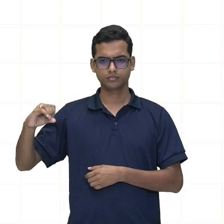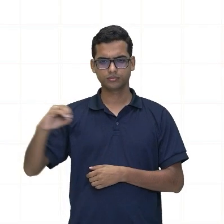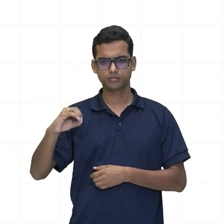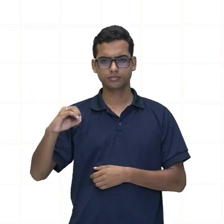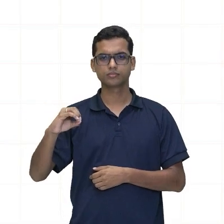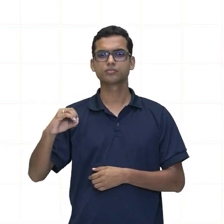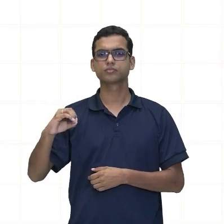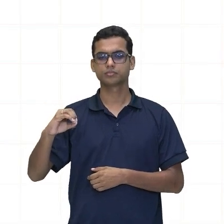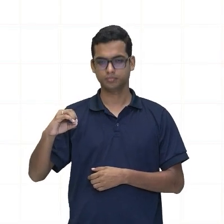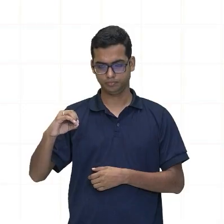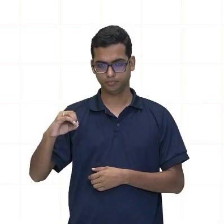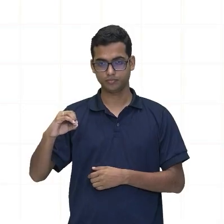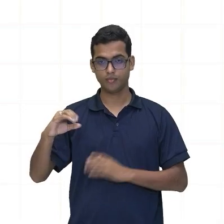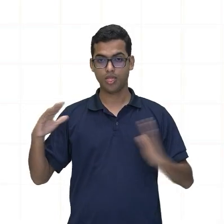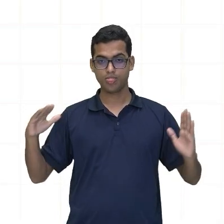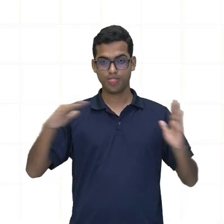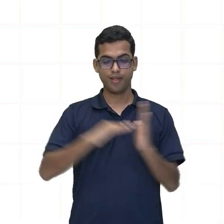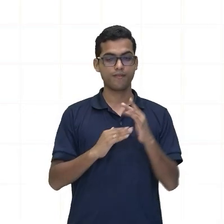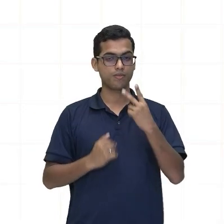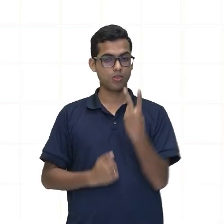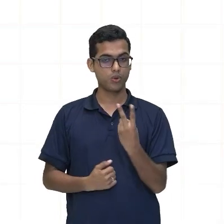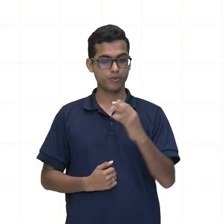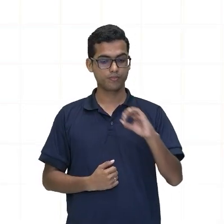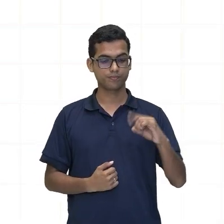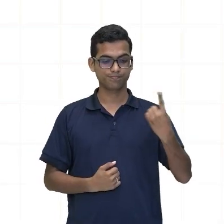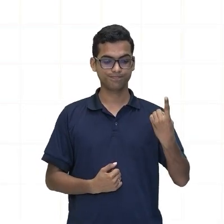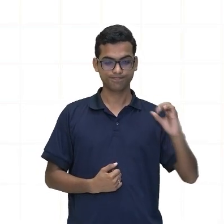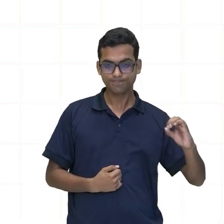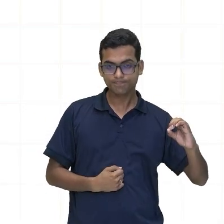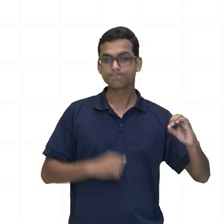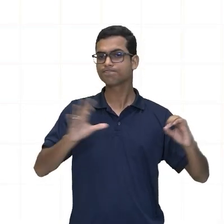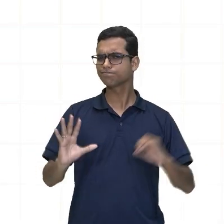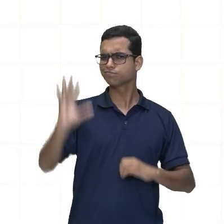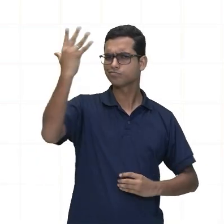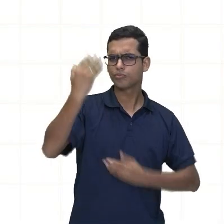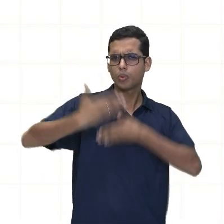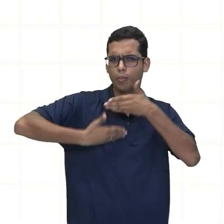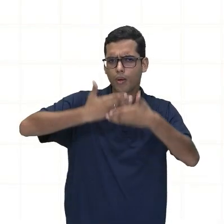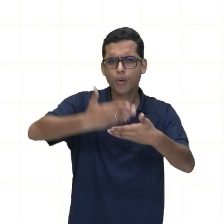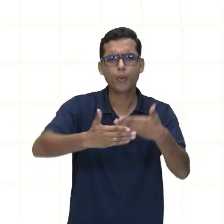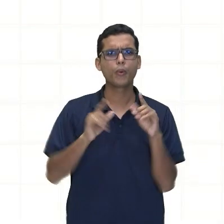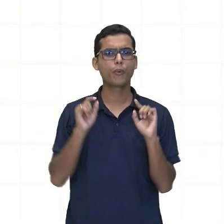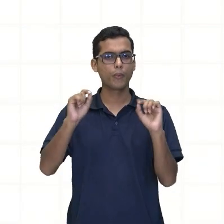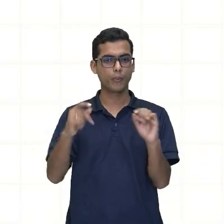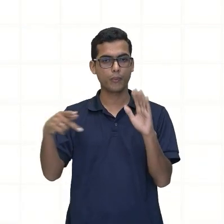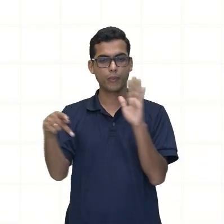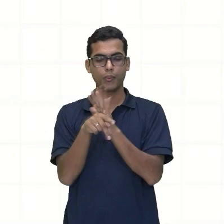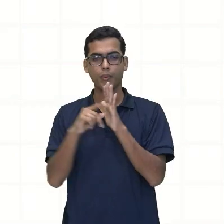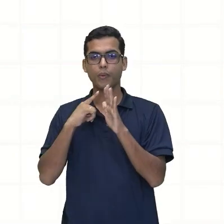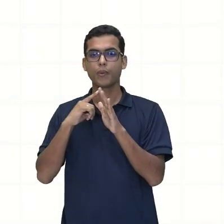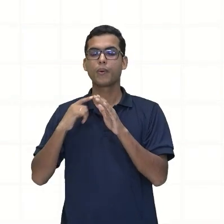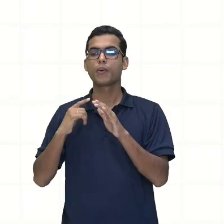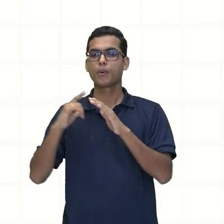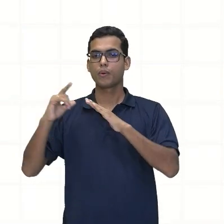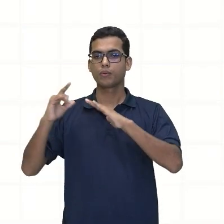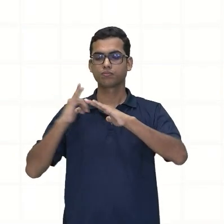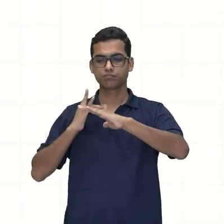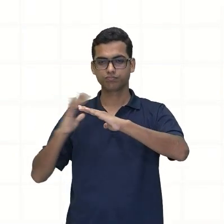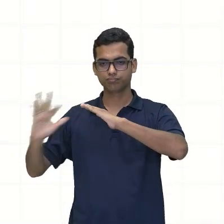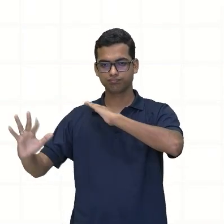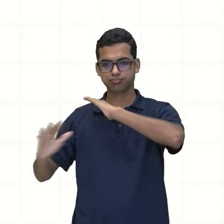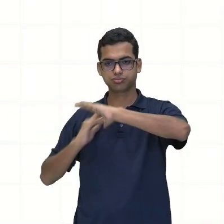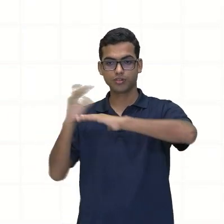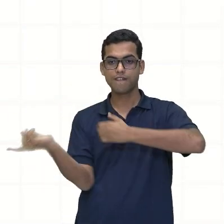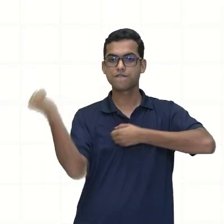fluxos migratórios, a gente já observa um processo de migração que chamamos de migração de retorno, né? É quando aquela pessoa